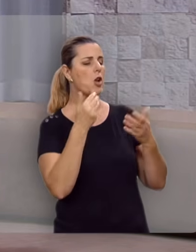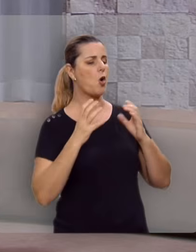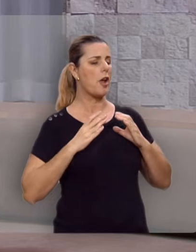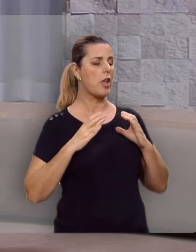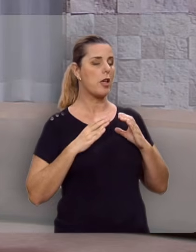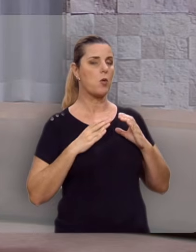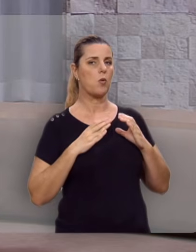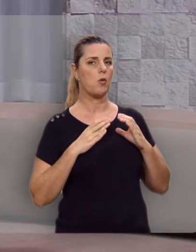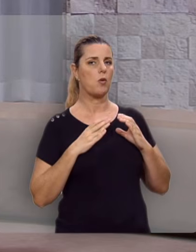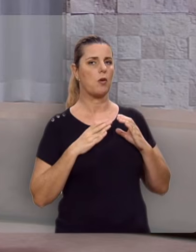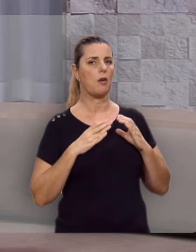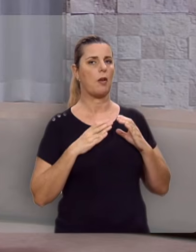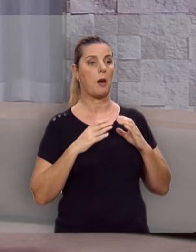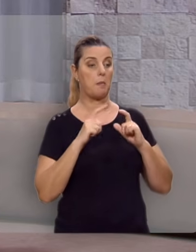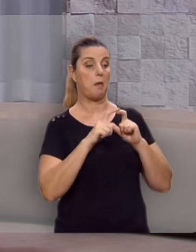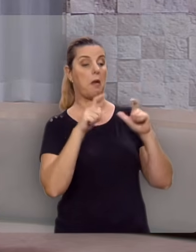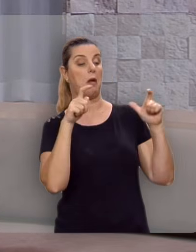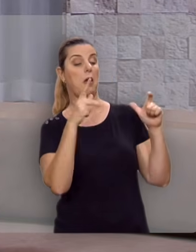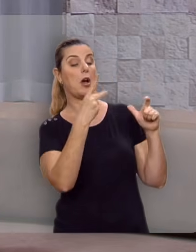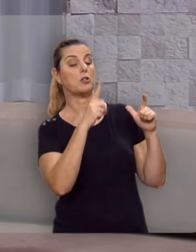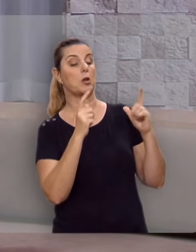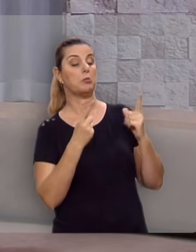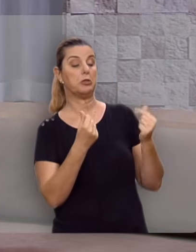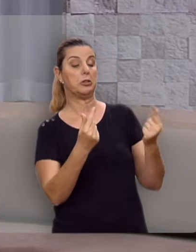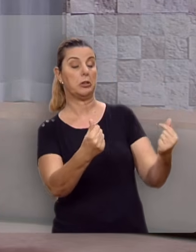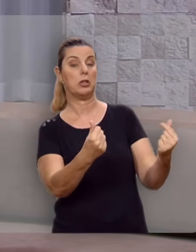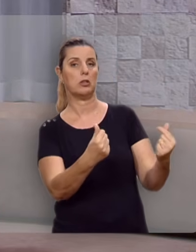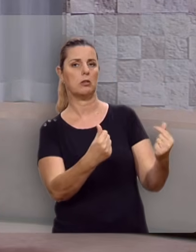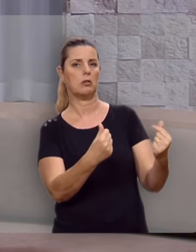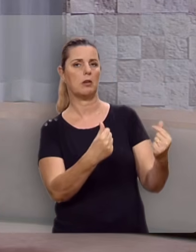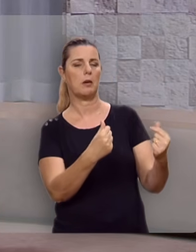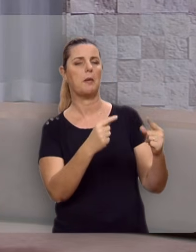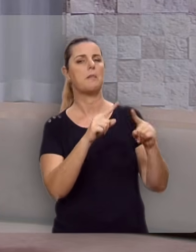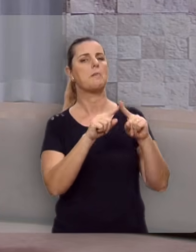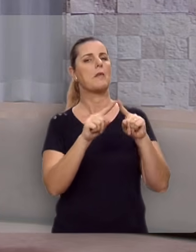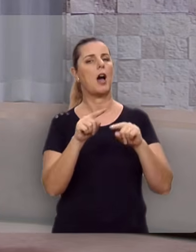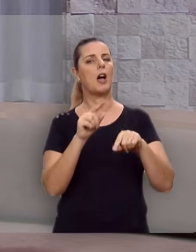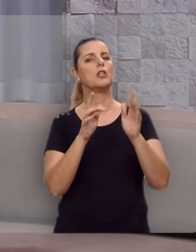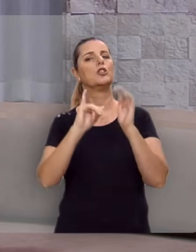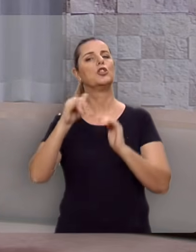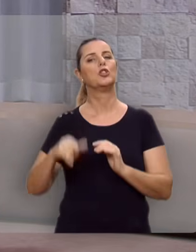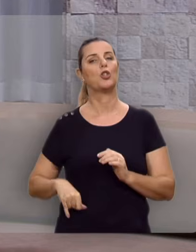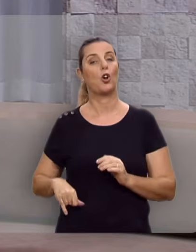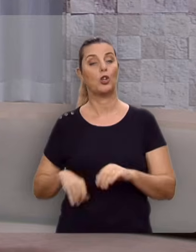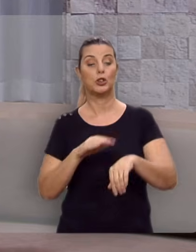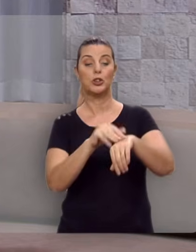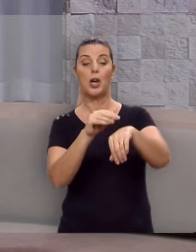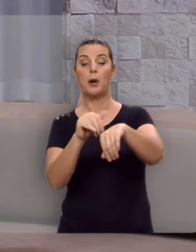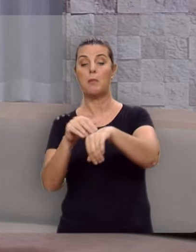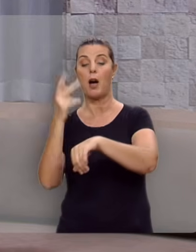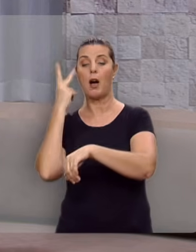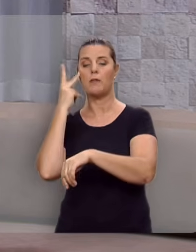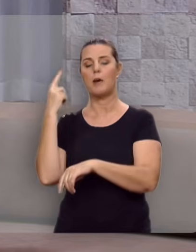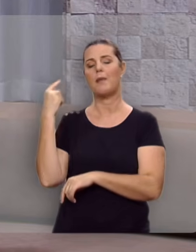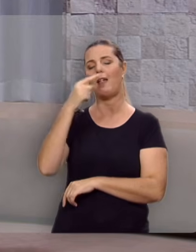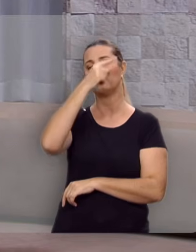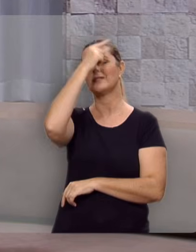poderiam ficar mais ricos, ampliar as suas fortunas, mas Jó os chamava